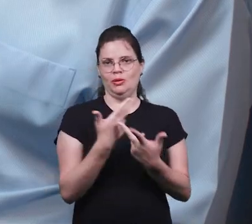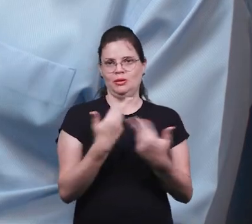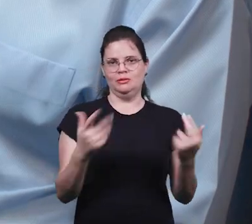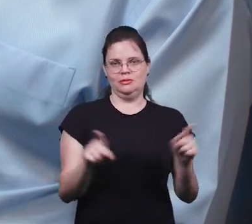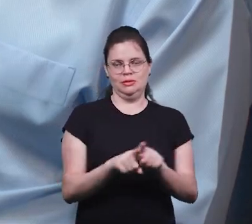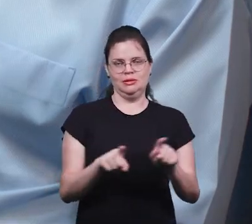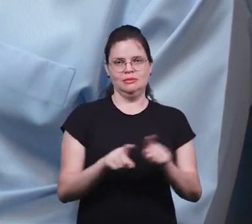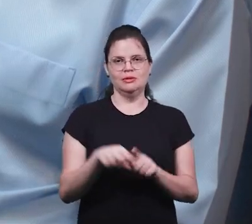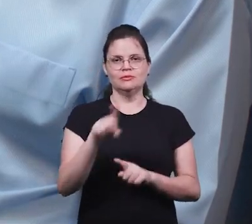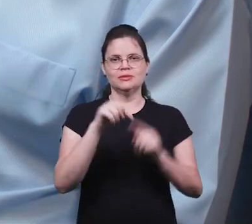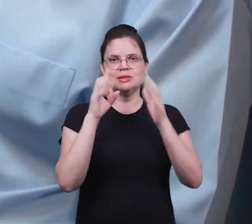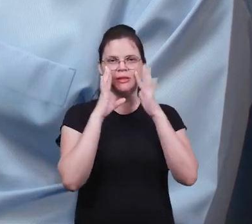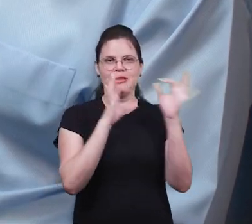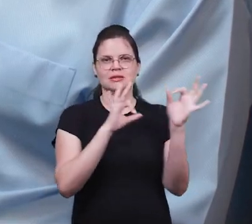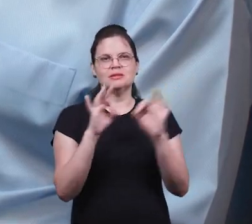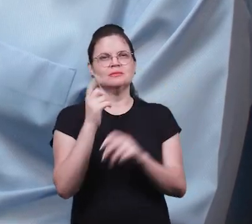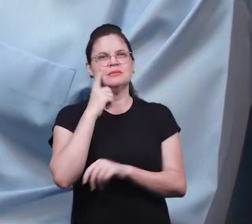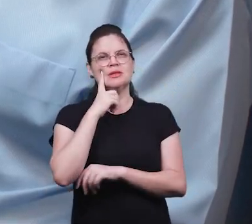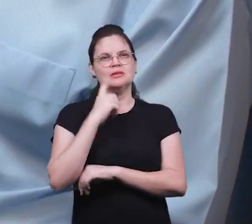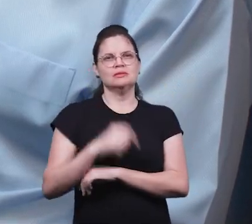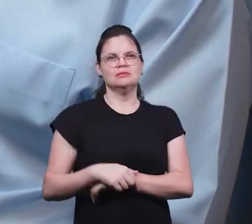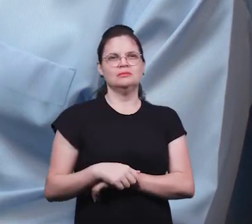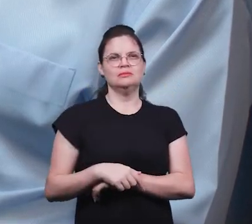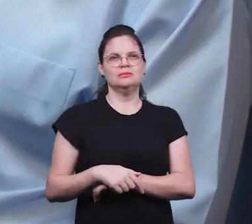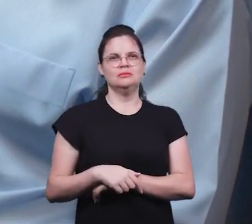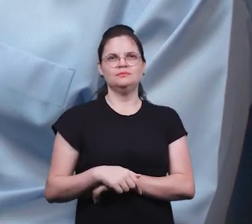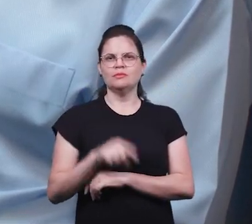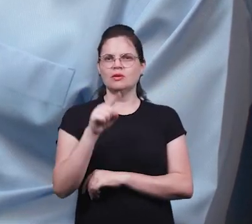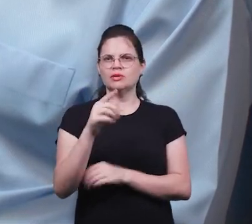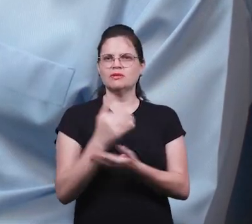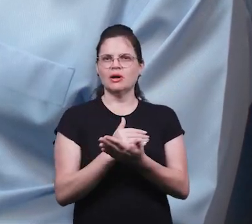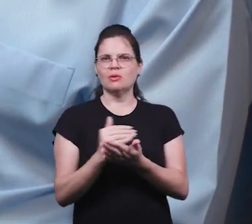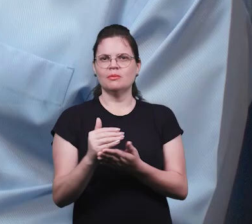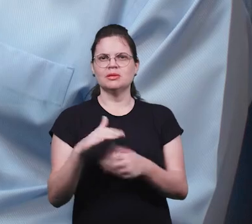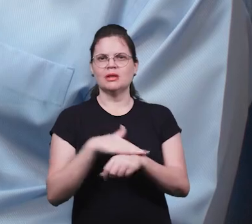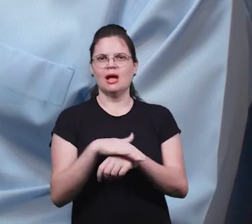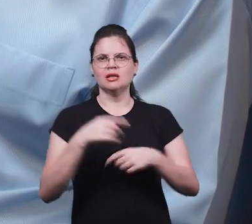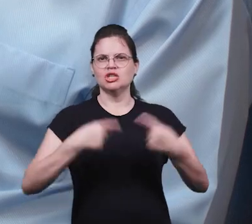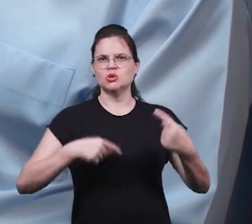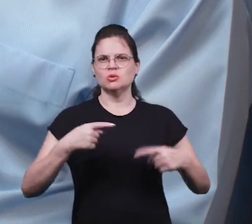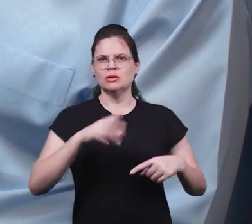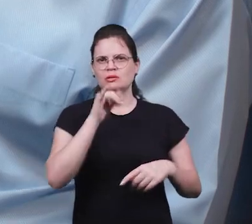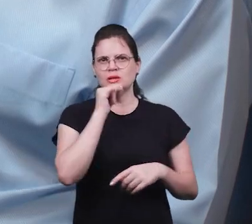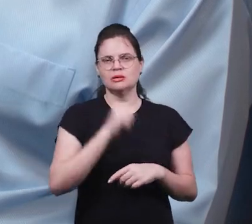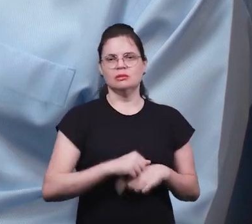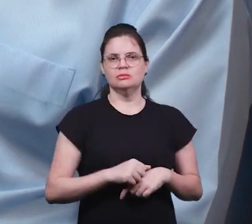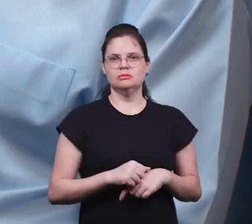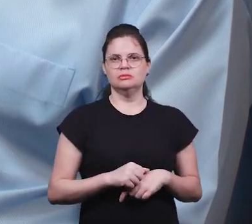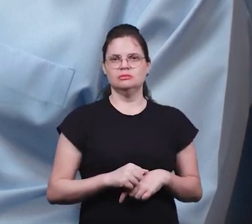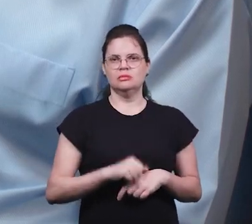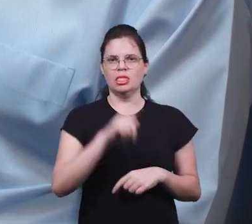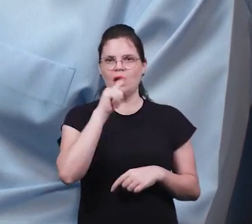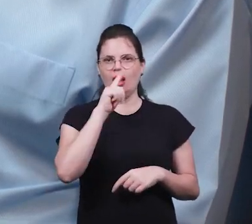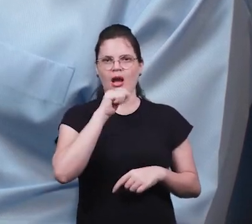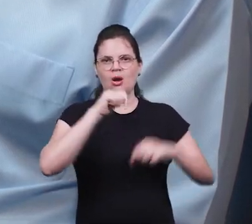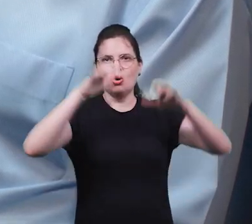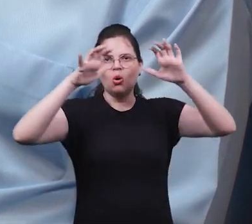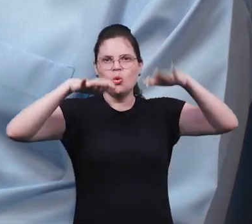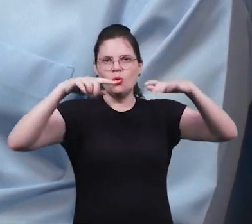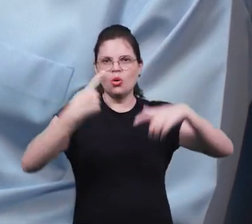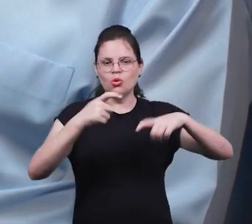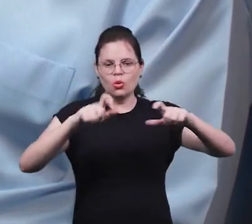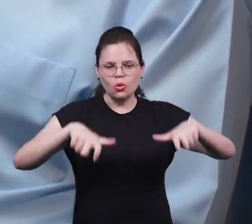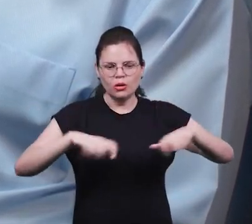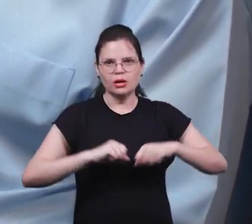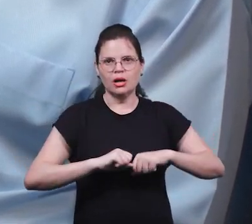assistindo o programa e dizer assim, mas vocês não vão entrar em certas discussões? Por exemplo, O dilúvio foi regional ou o